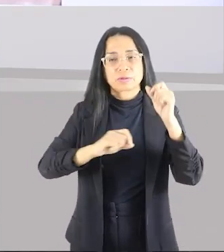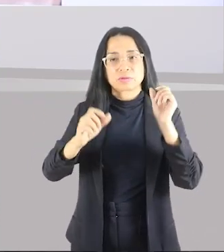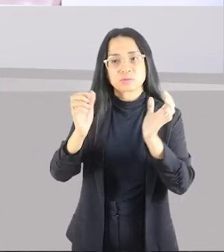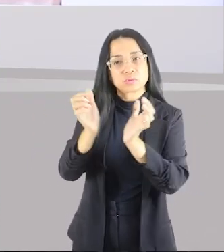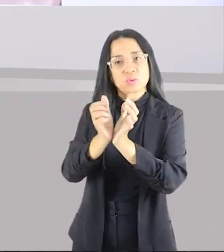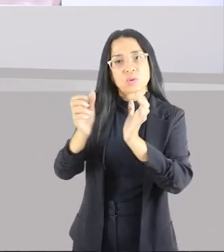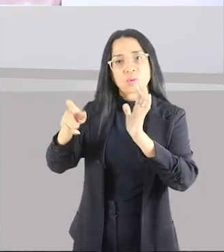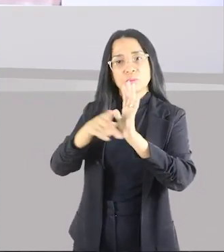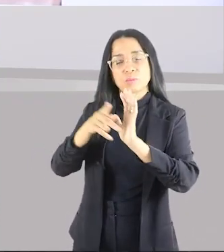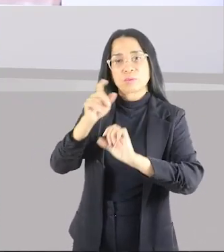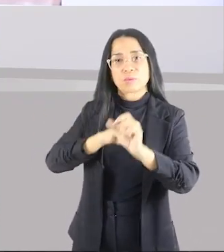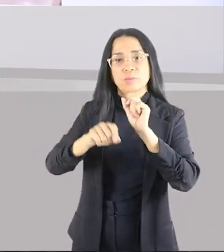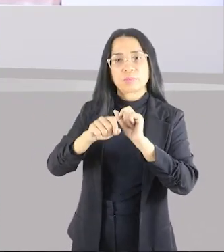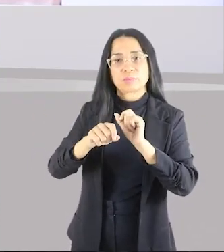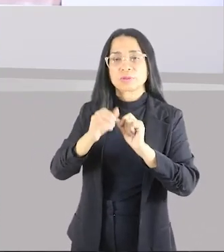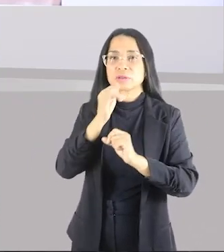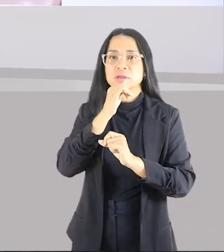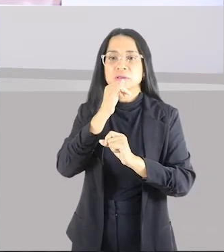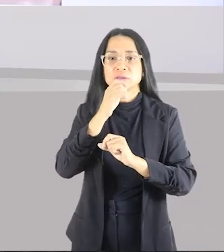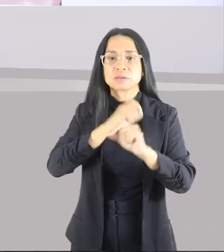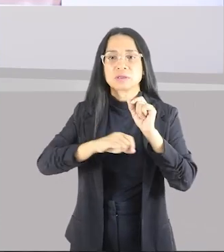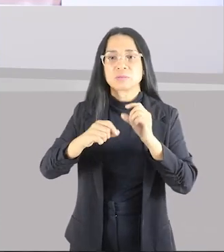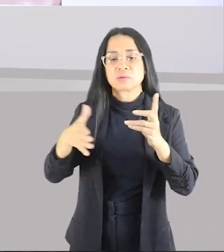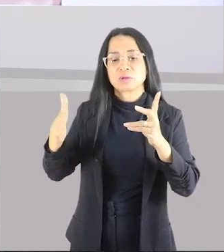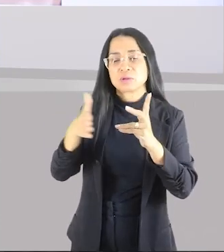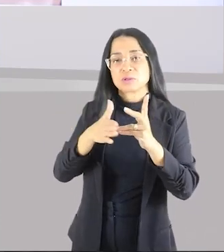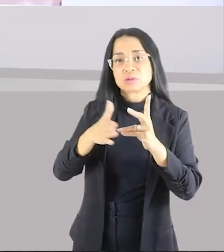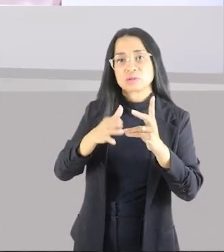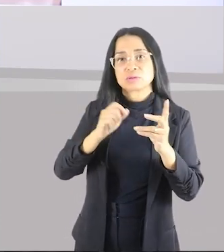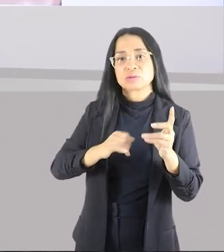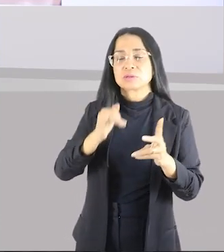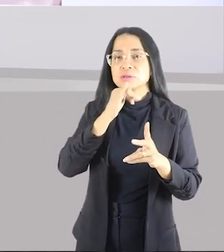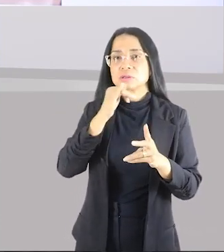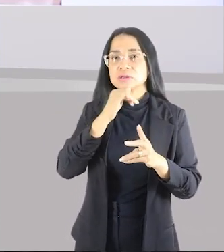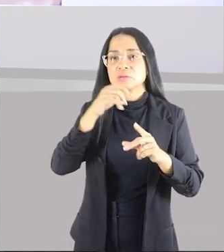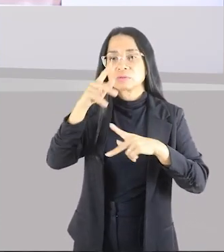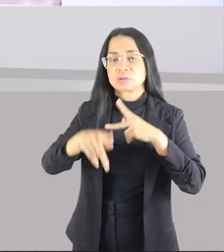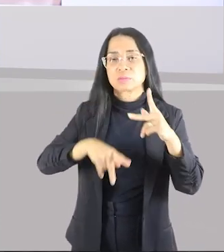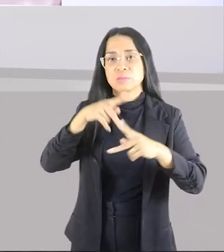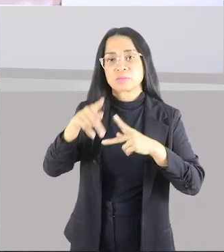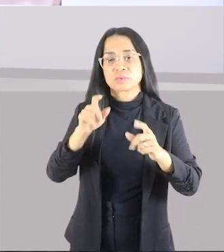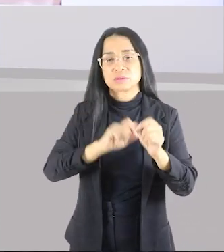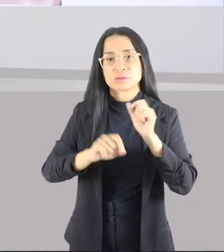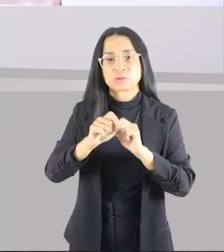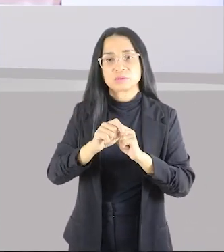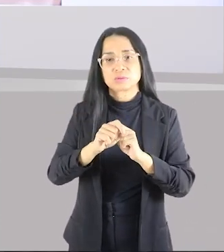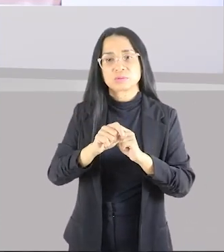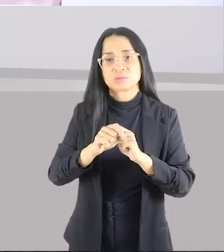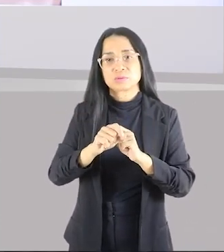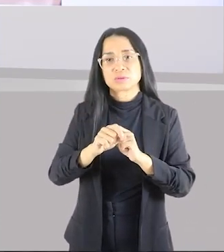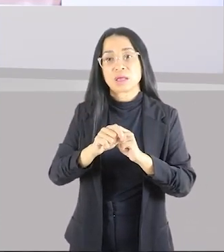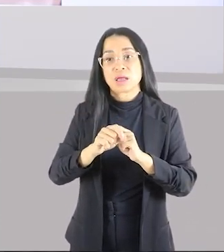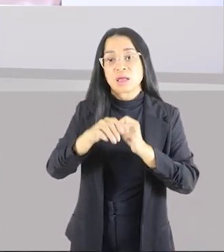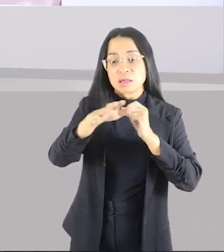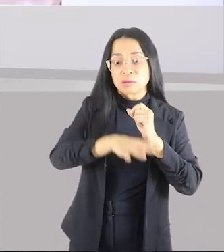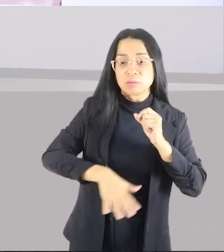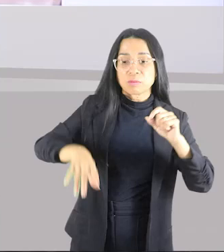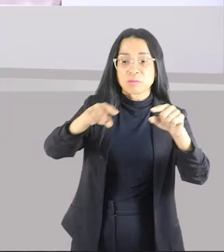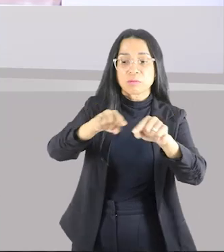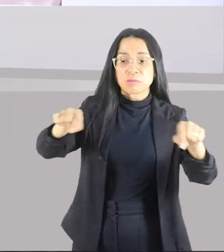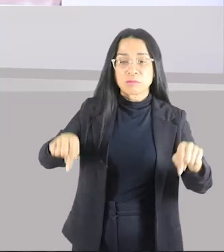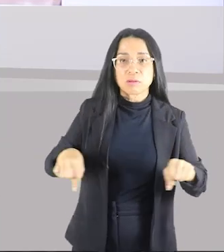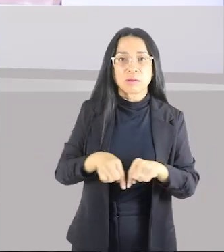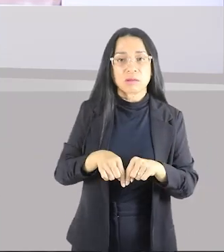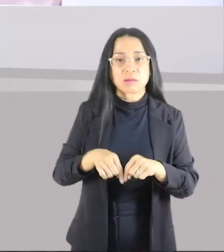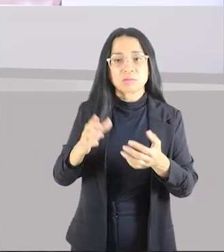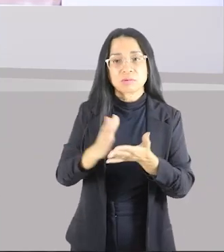grupos específicos, a exemplo de indígenas, a exemplo das populações de terreiro, que até algum